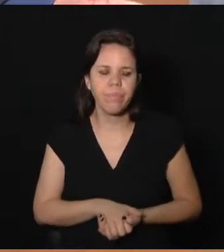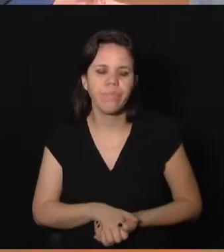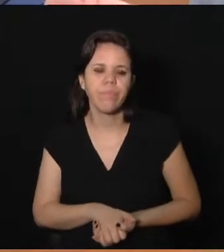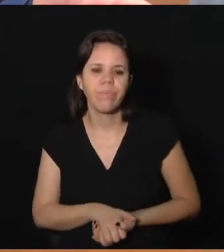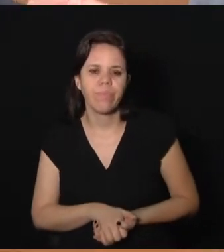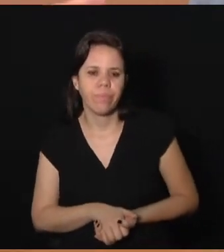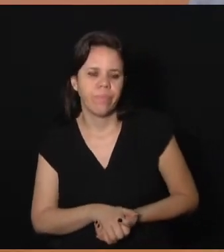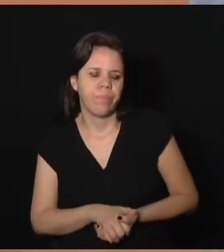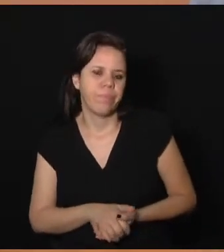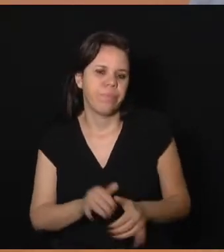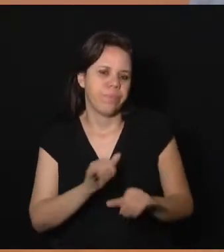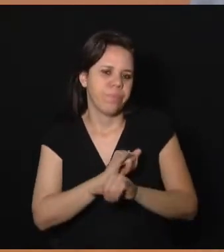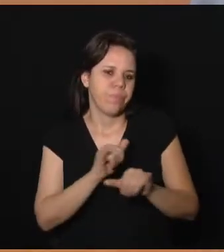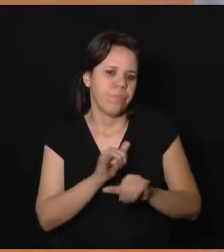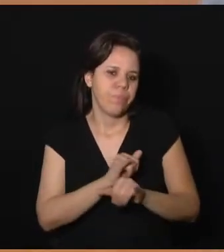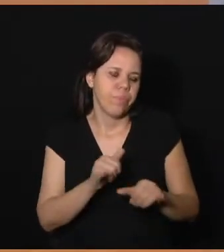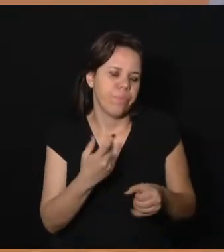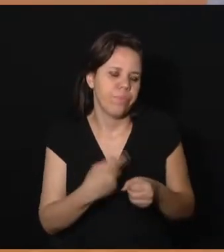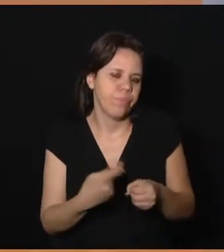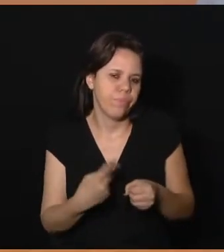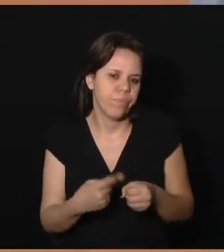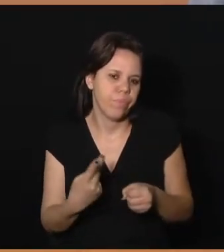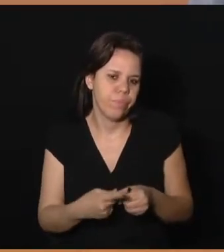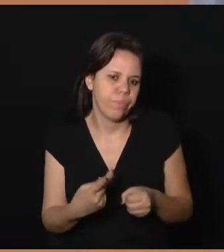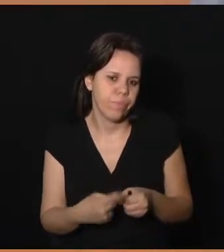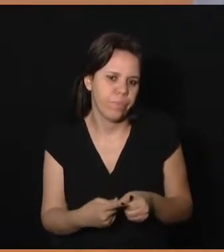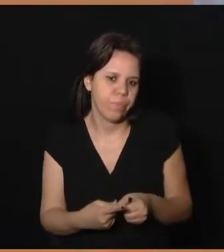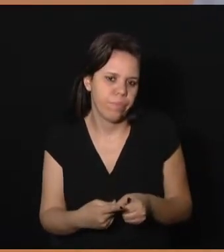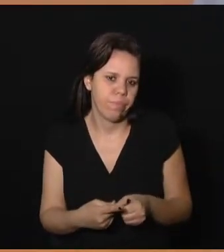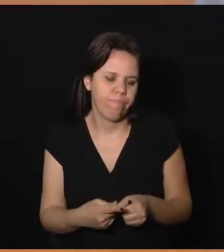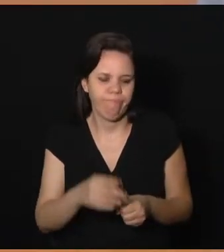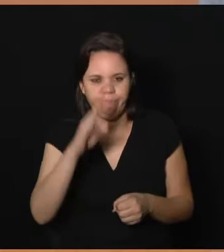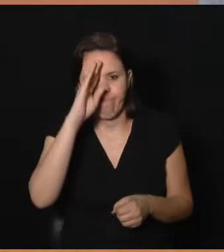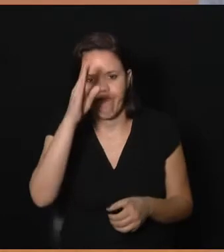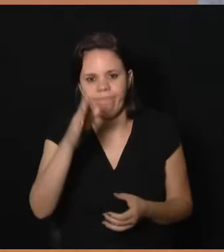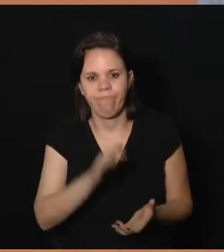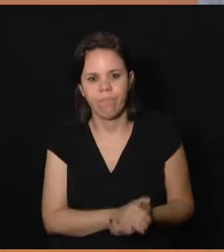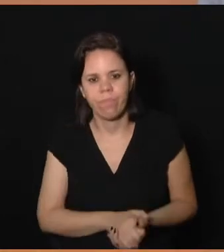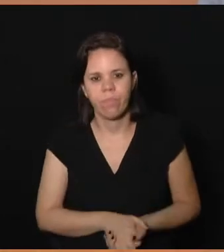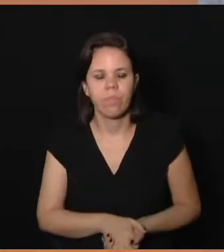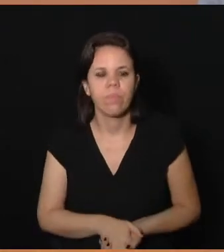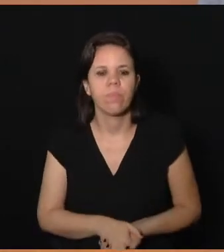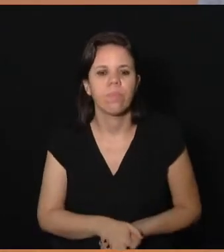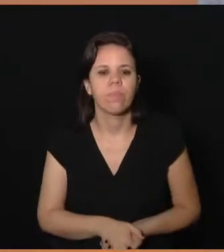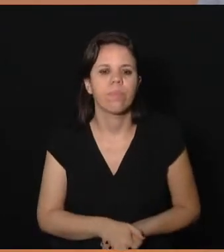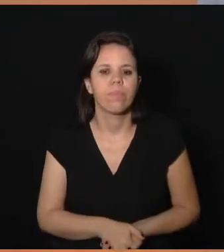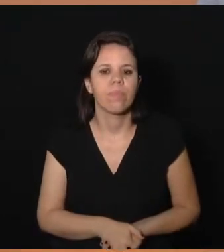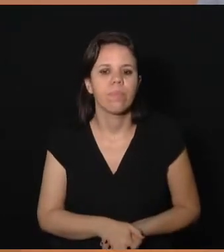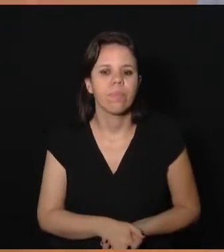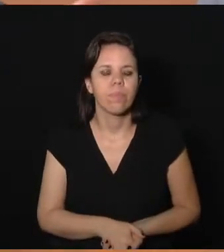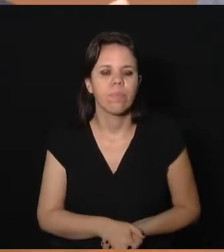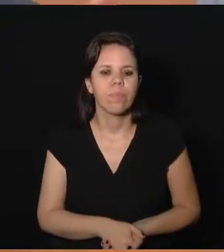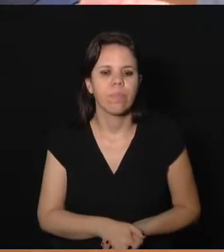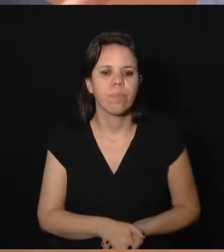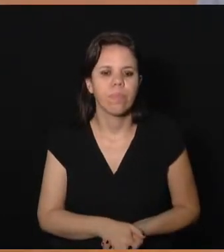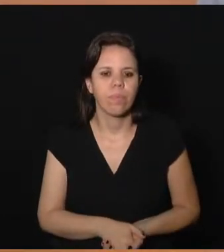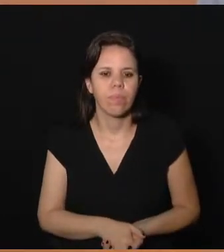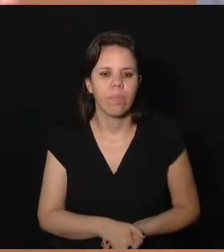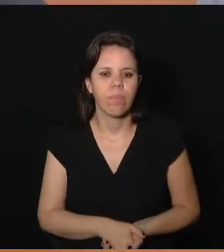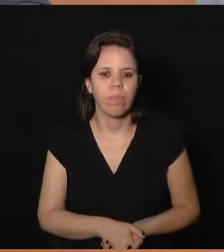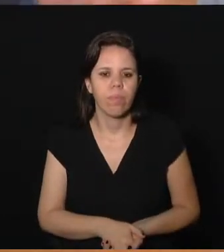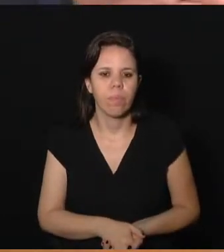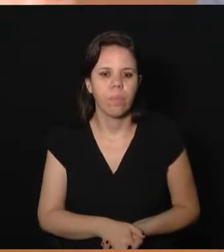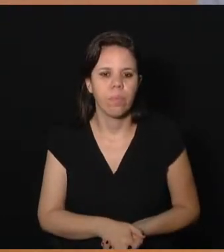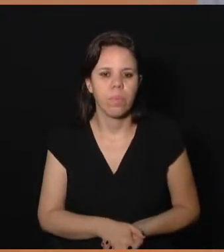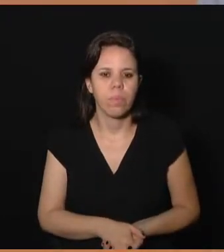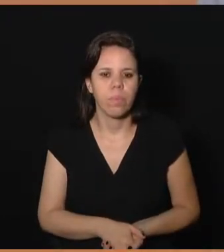a divulgação de produtos, ela é fundamental. Né? Você chega, eu tive,